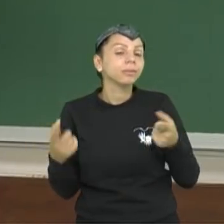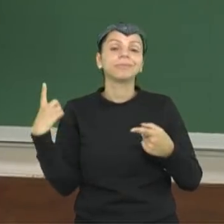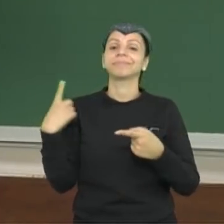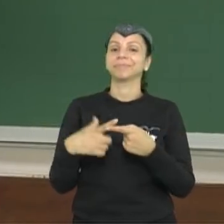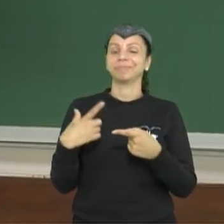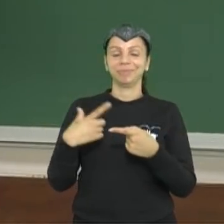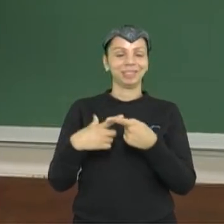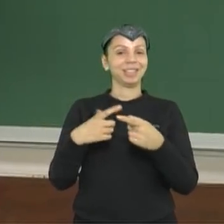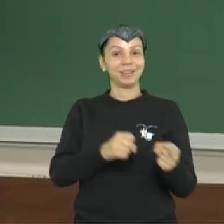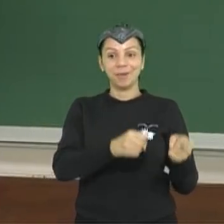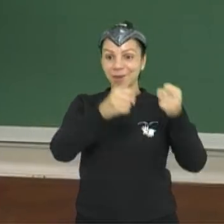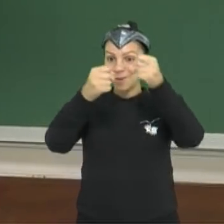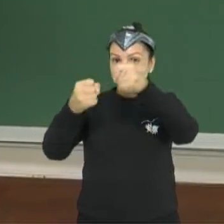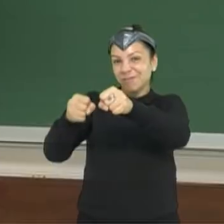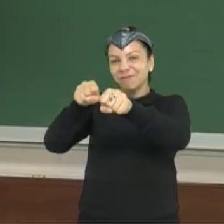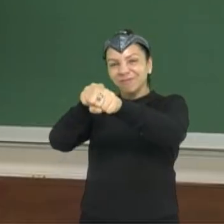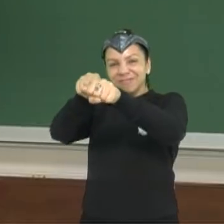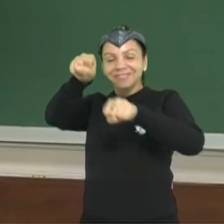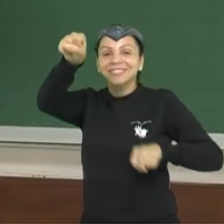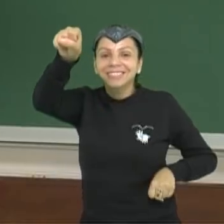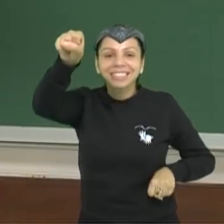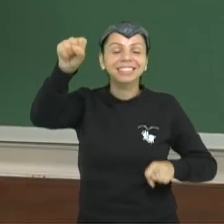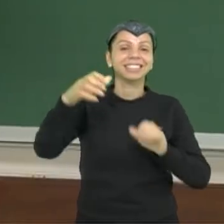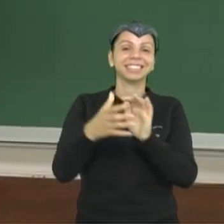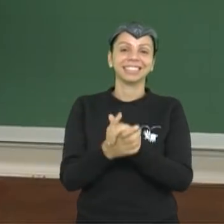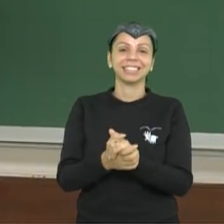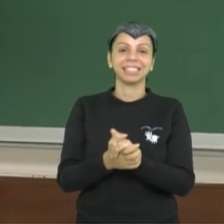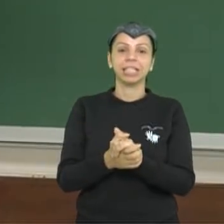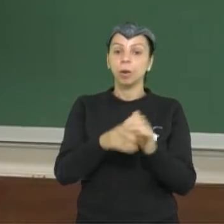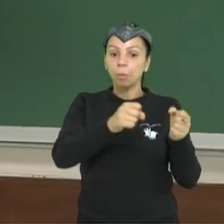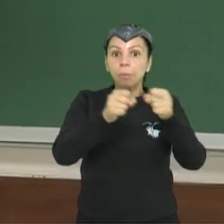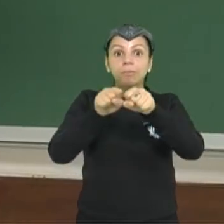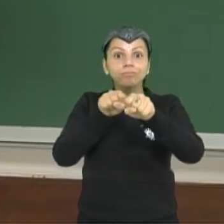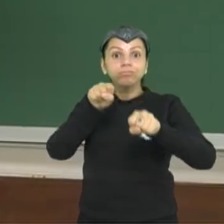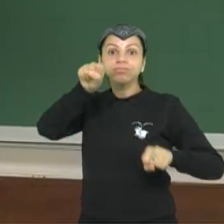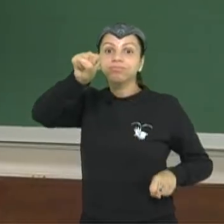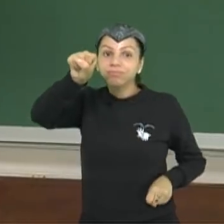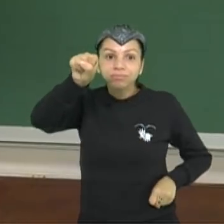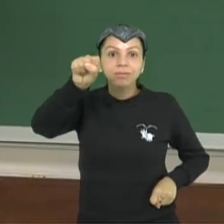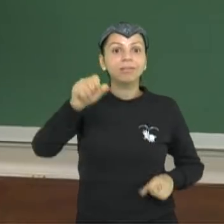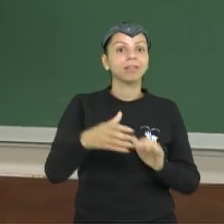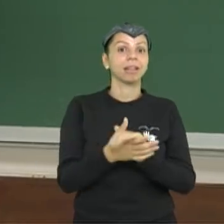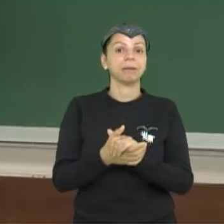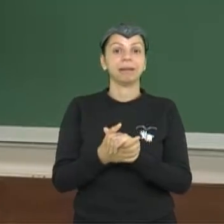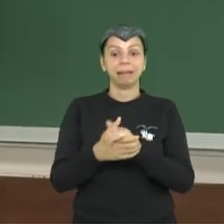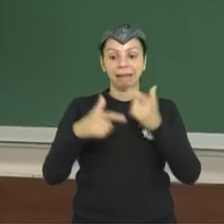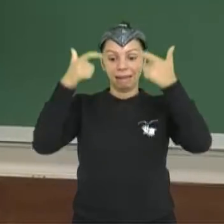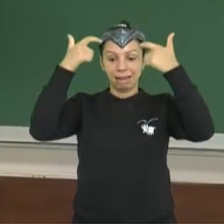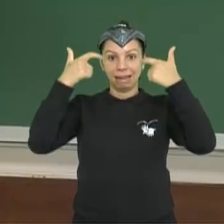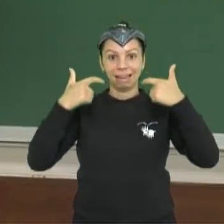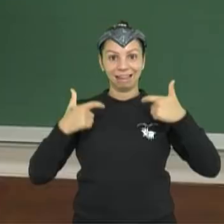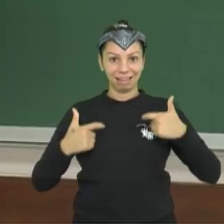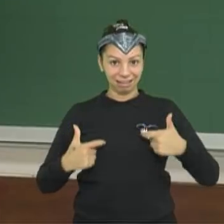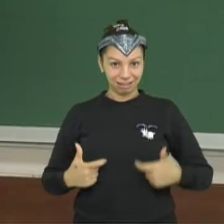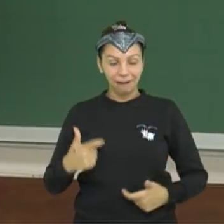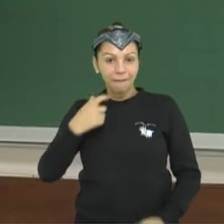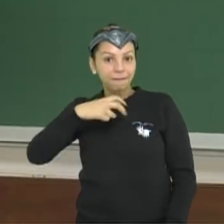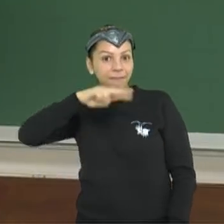ela tem um superpoder. E o superpoder é de ela ficar invisível,